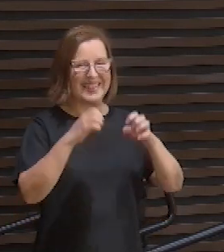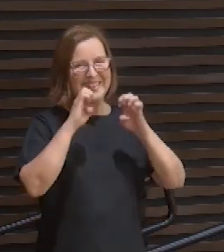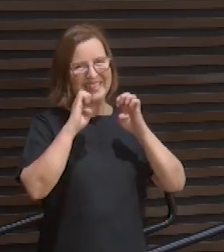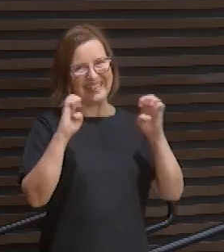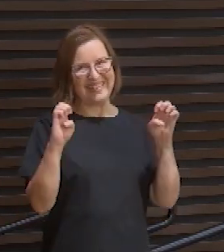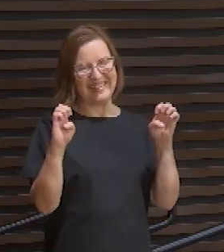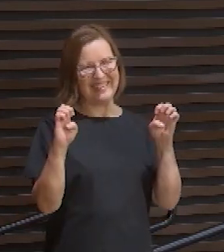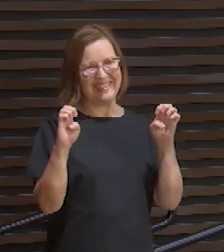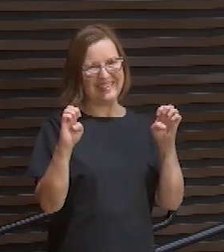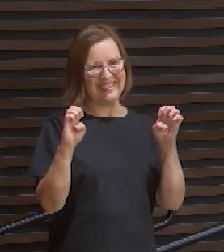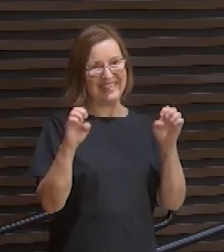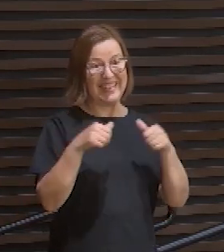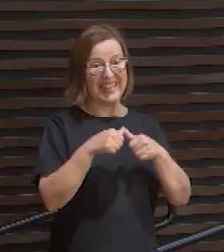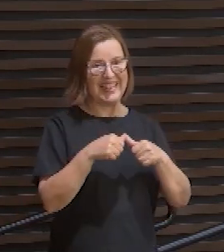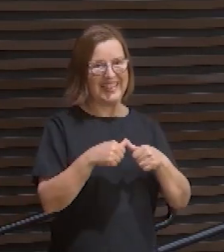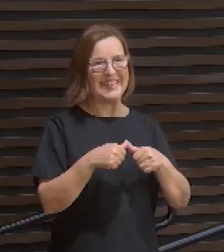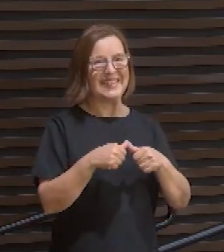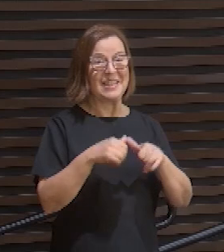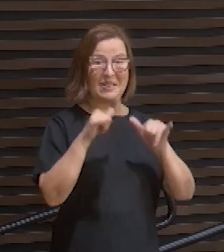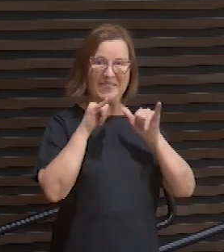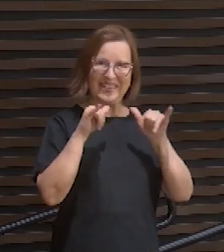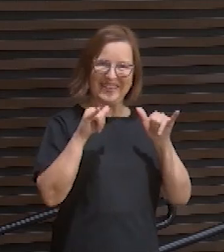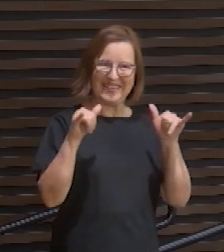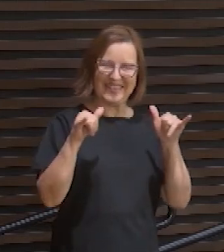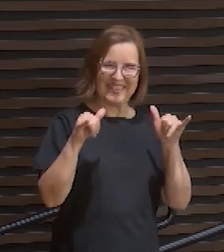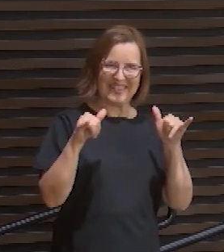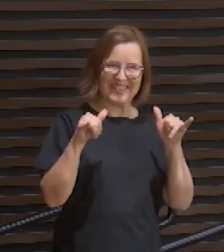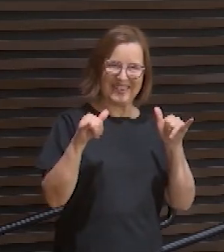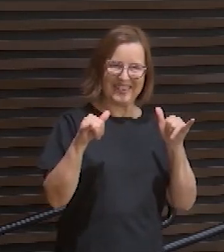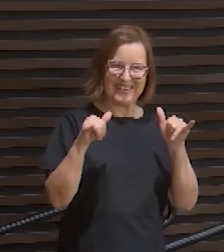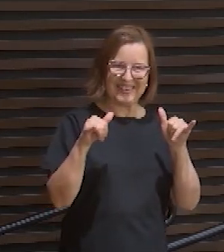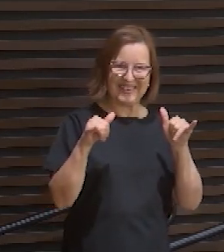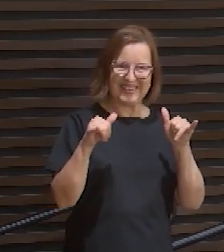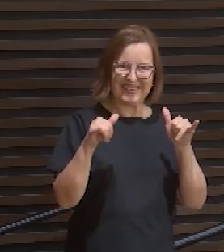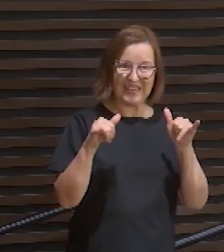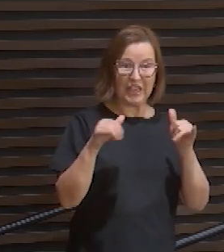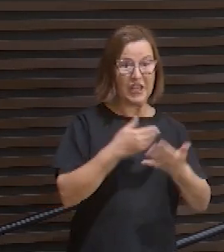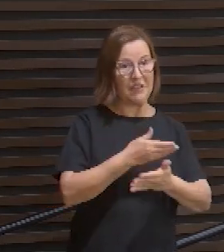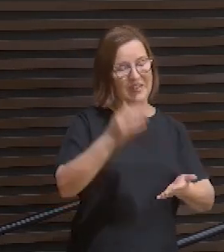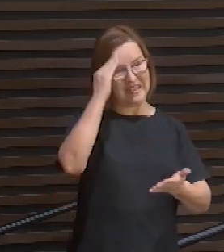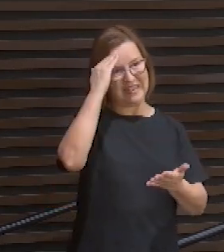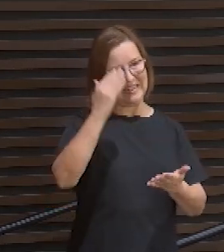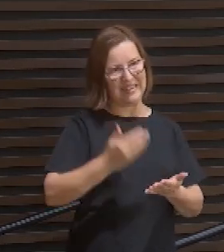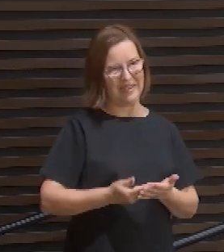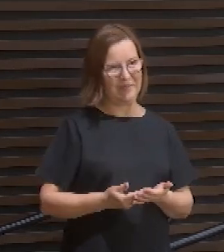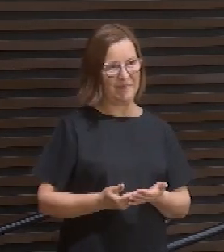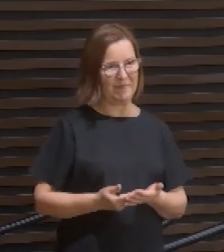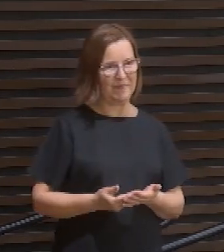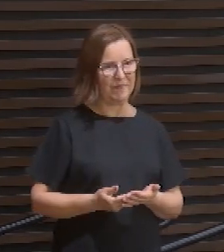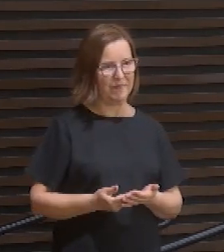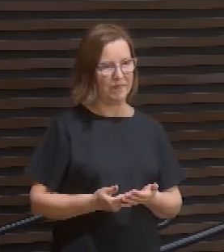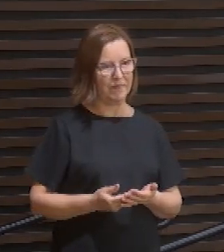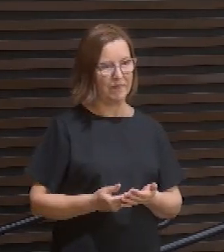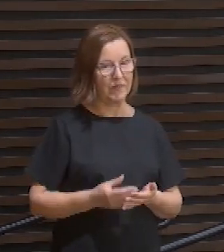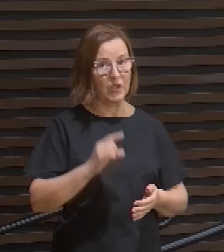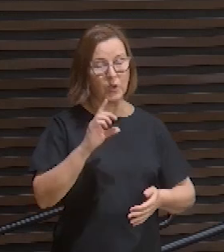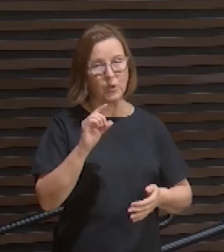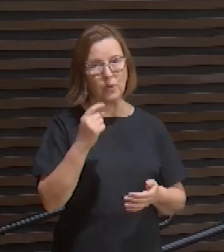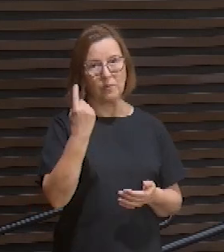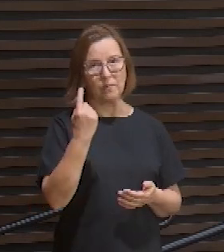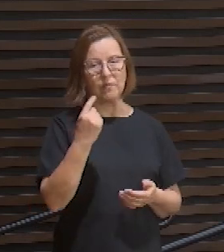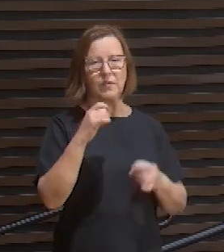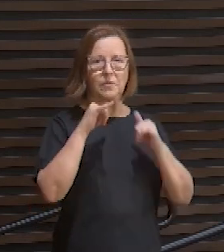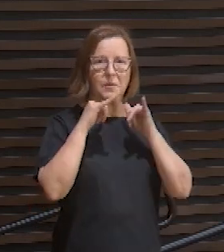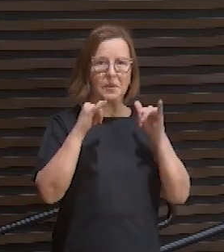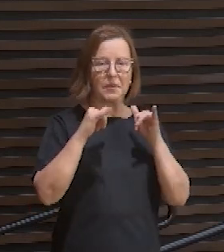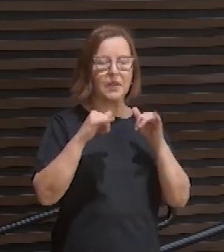Evangelho. Essa é a mensagem. Assim crestes. Só uma mensagem que